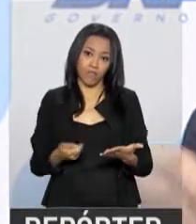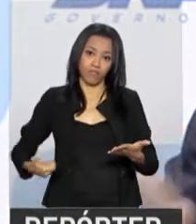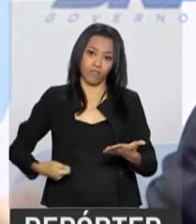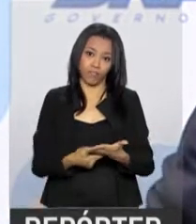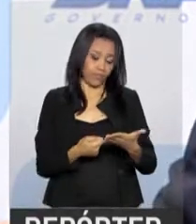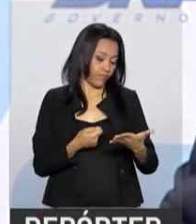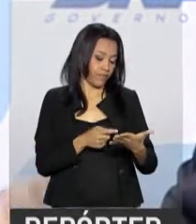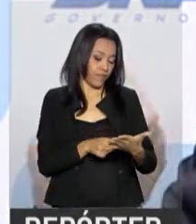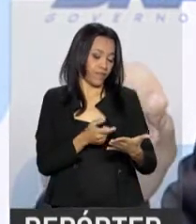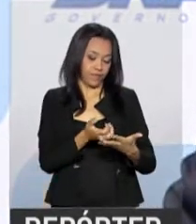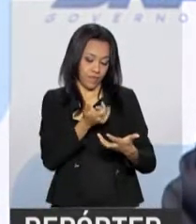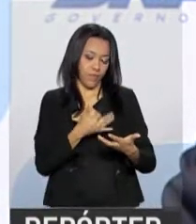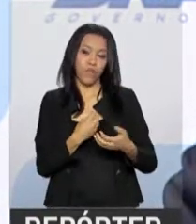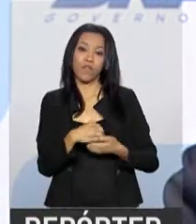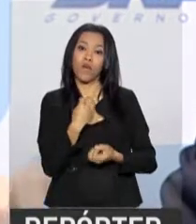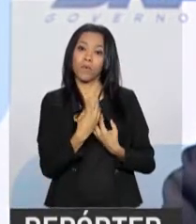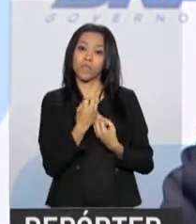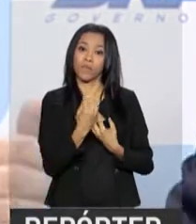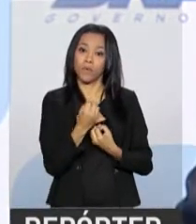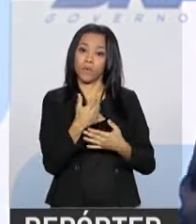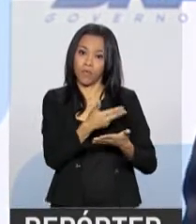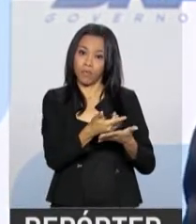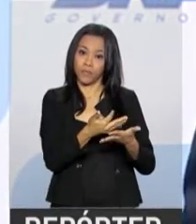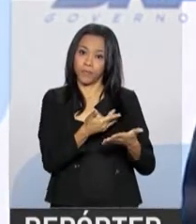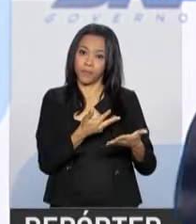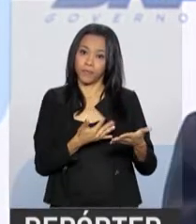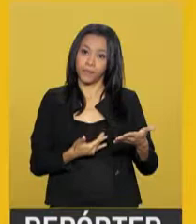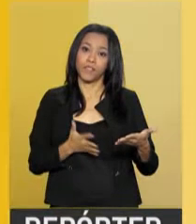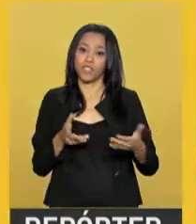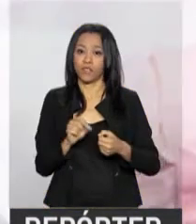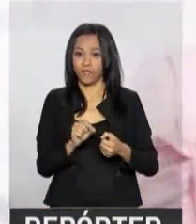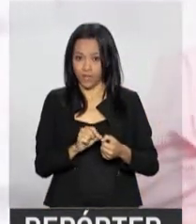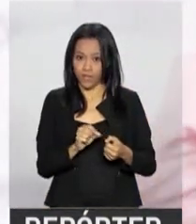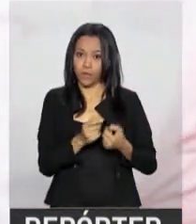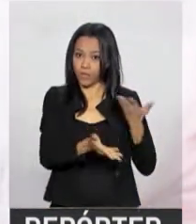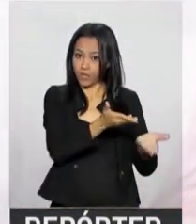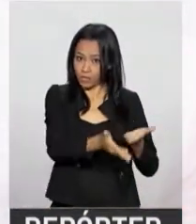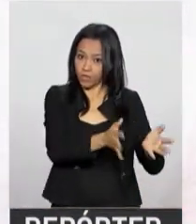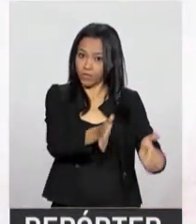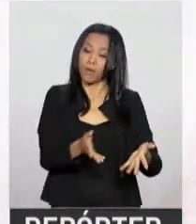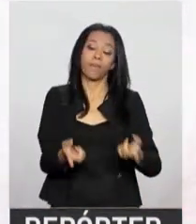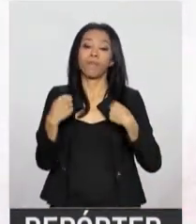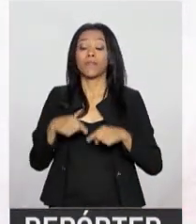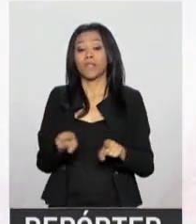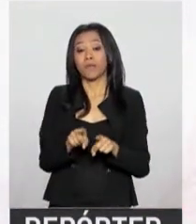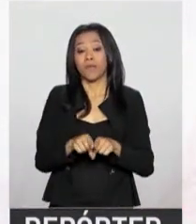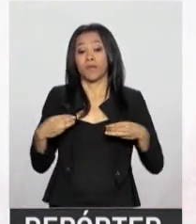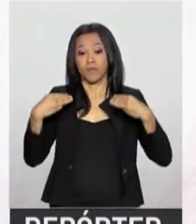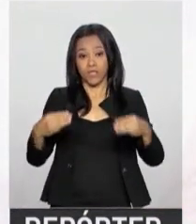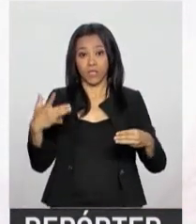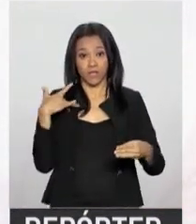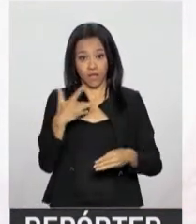smartphone já notar no protocolo é todo aquele cidadão procedimento realizado o ministério da saúde também anunciou o credenciamento